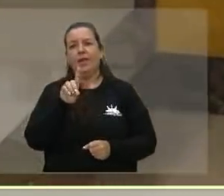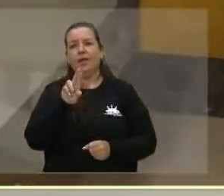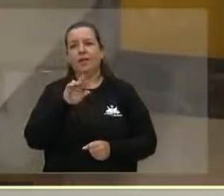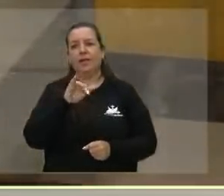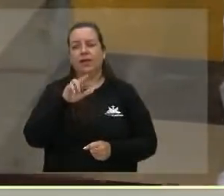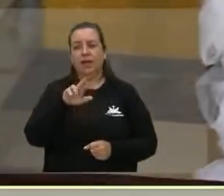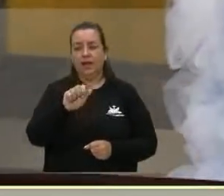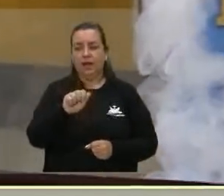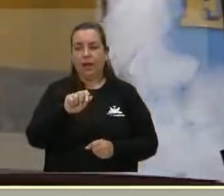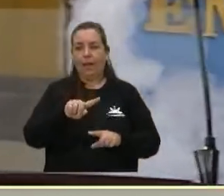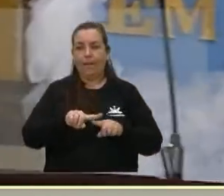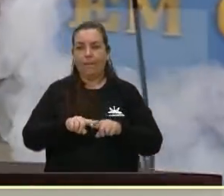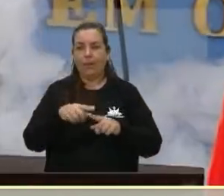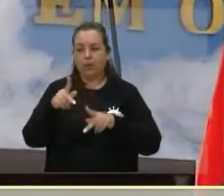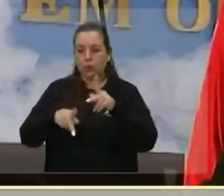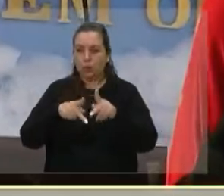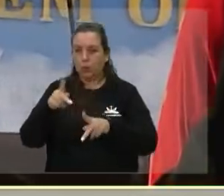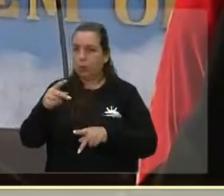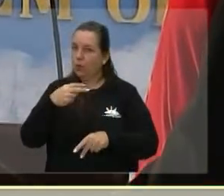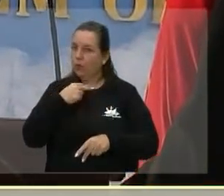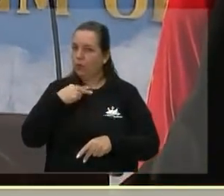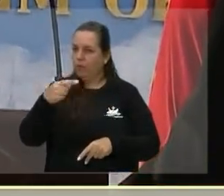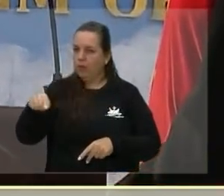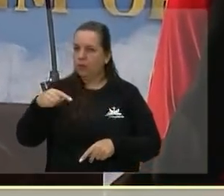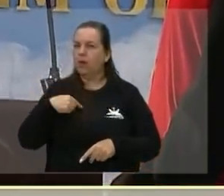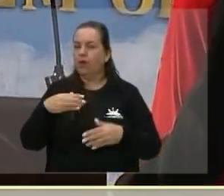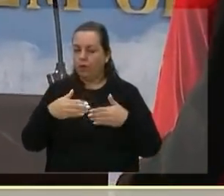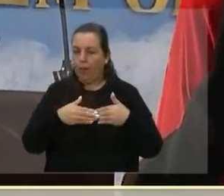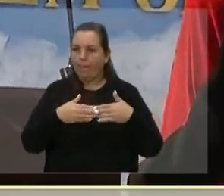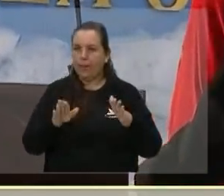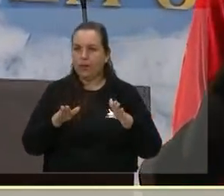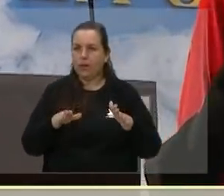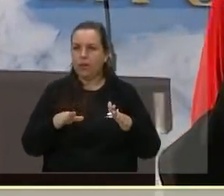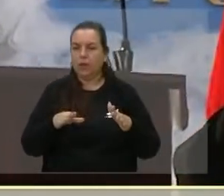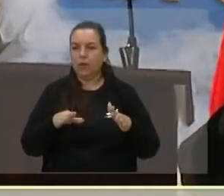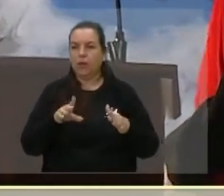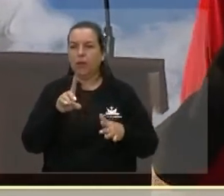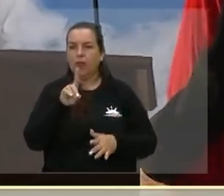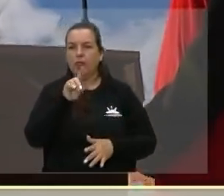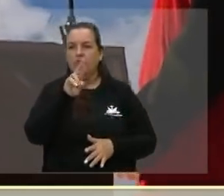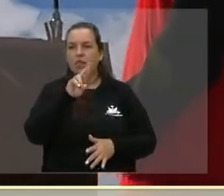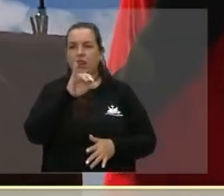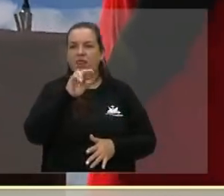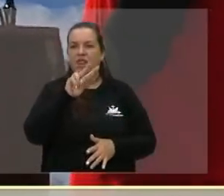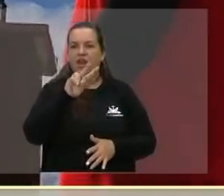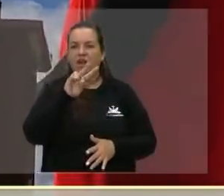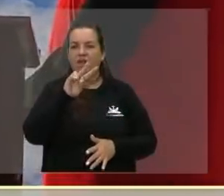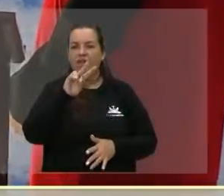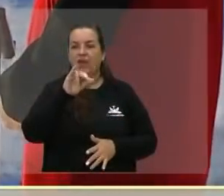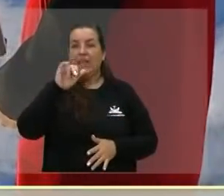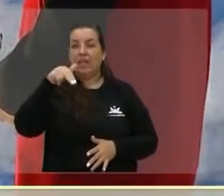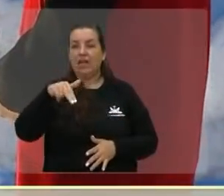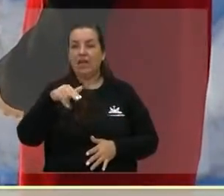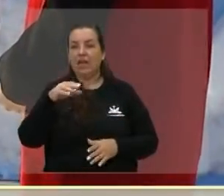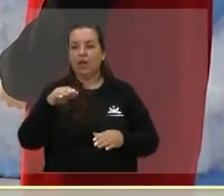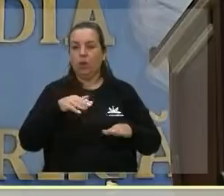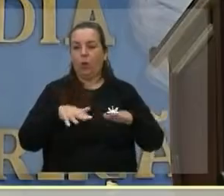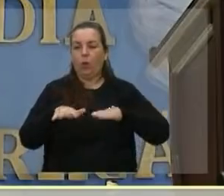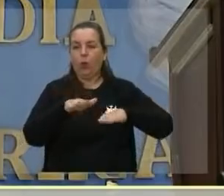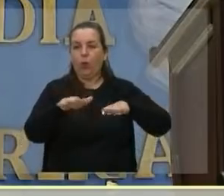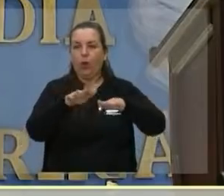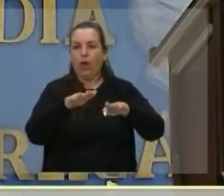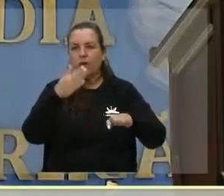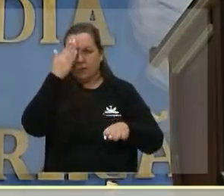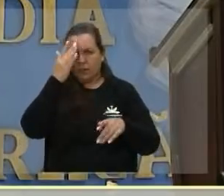mas o povo não pode ir eu vou rezar abrindo o driving com carros e